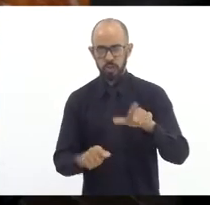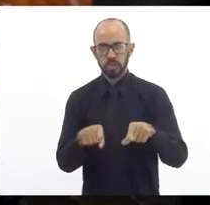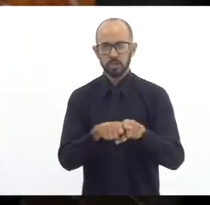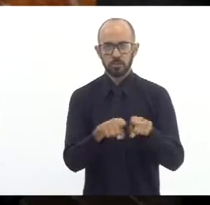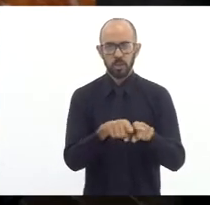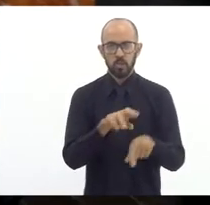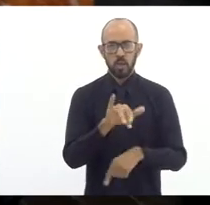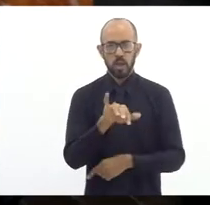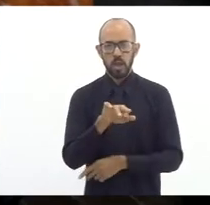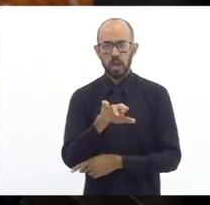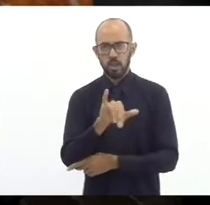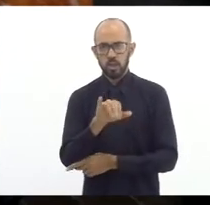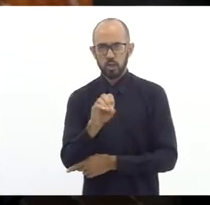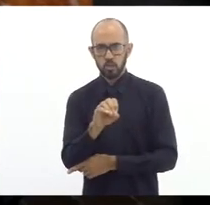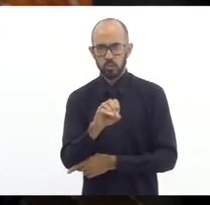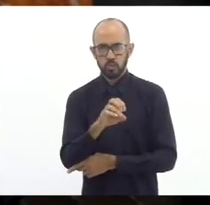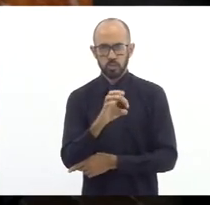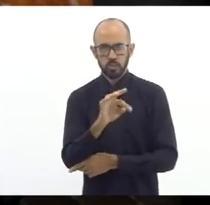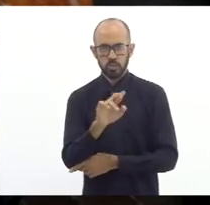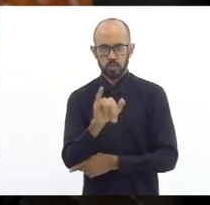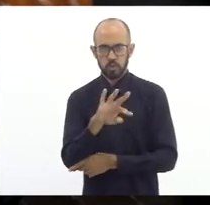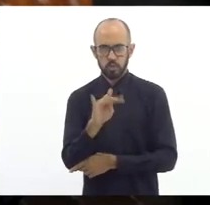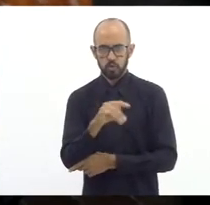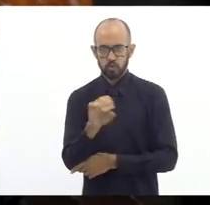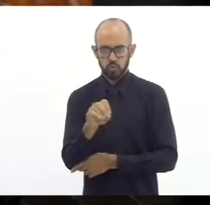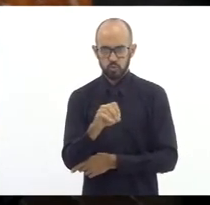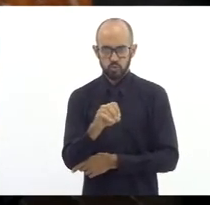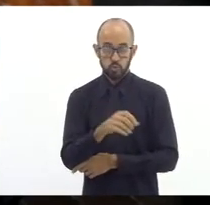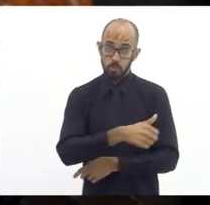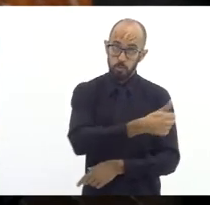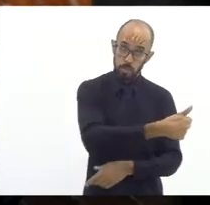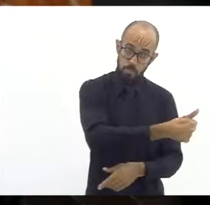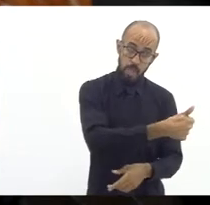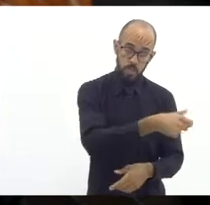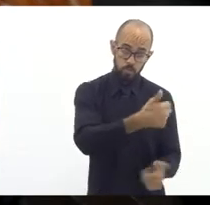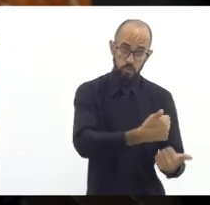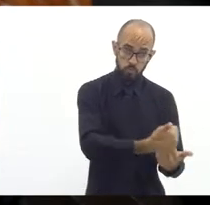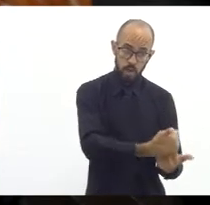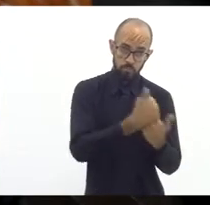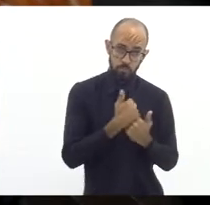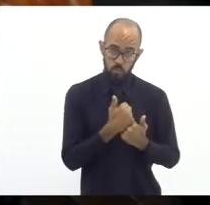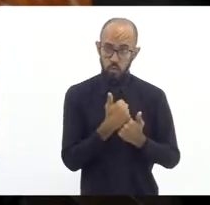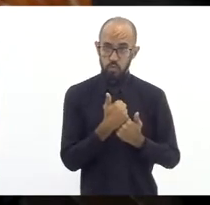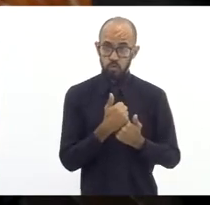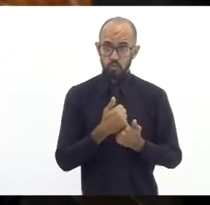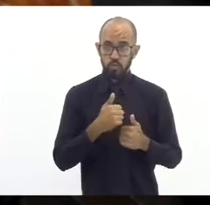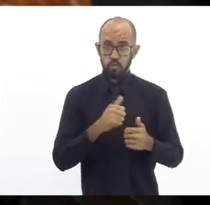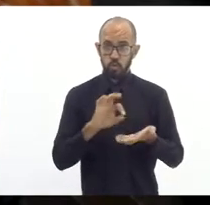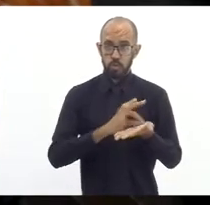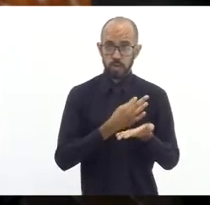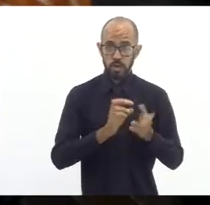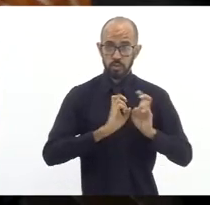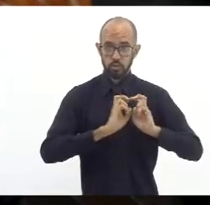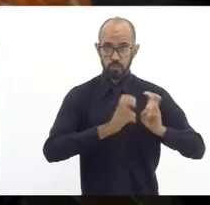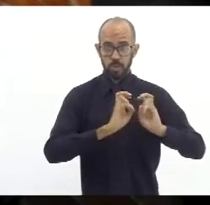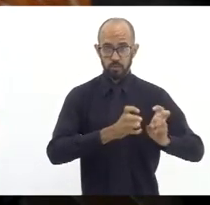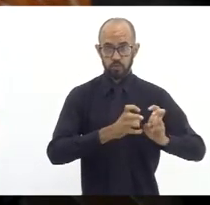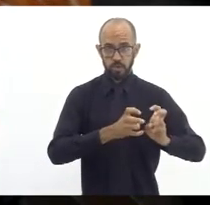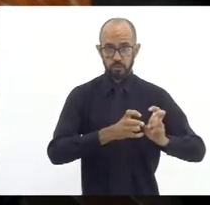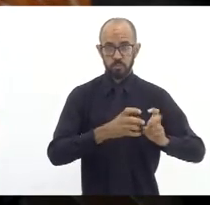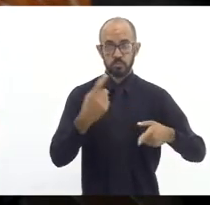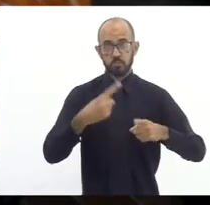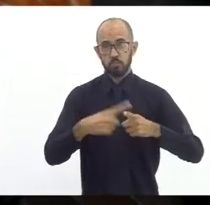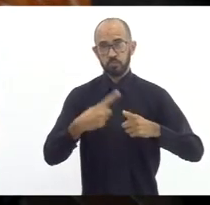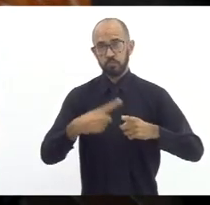Logística, eles nos dão apoio na fiscalização da Supervia, do contrato da Supervia, até mesmo porque